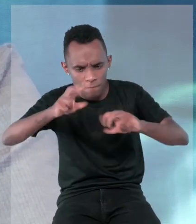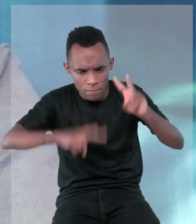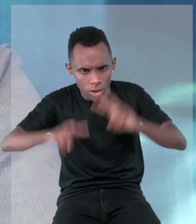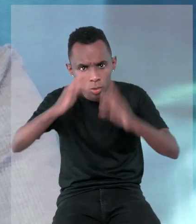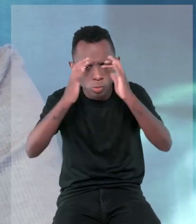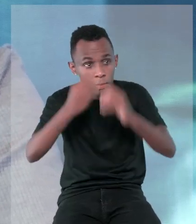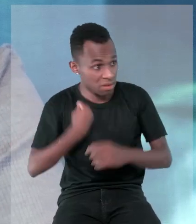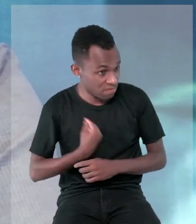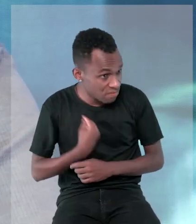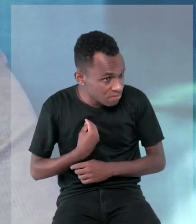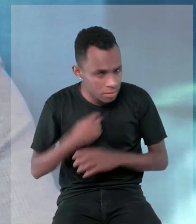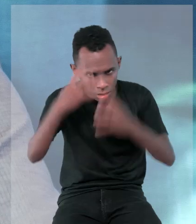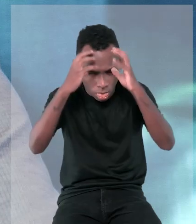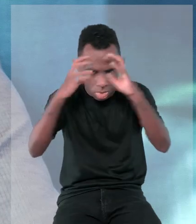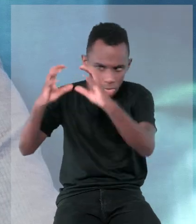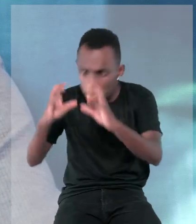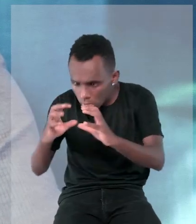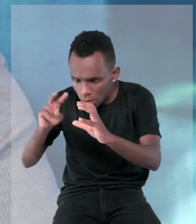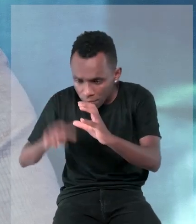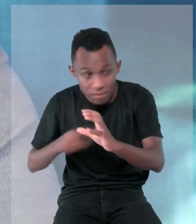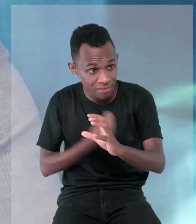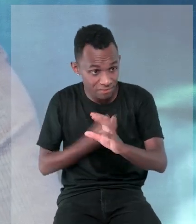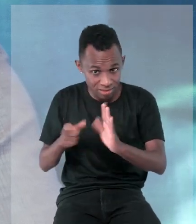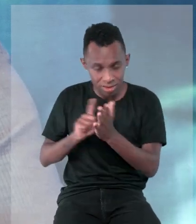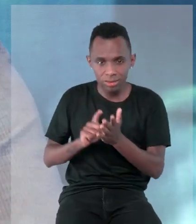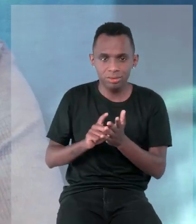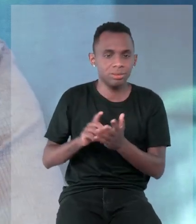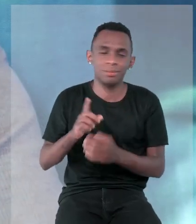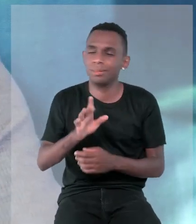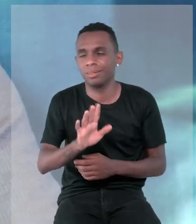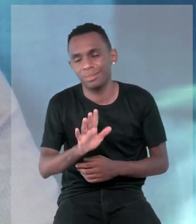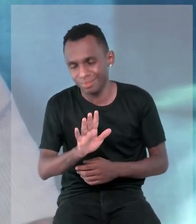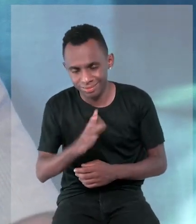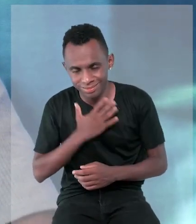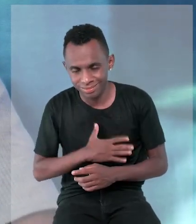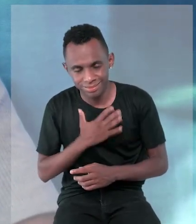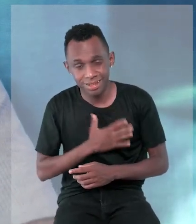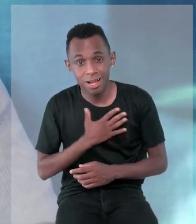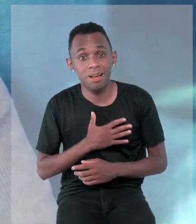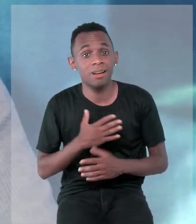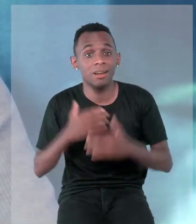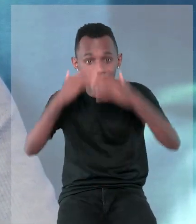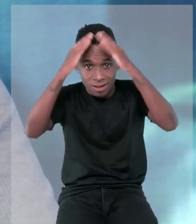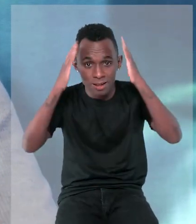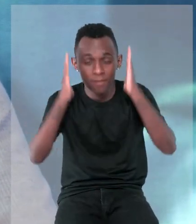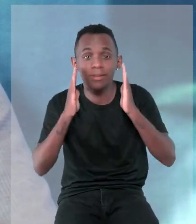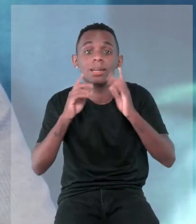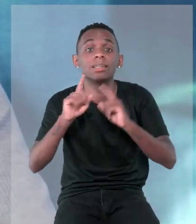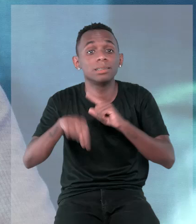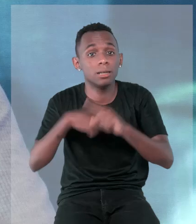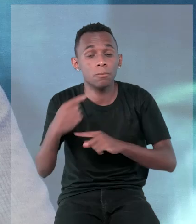cérebro delas vivas, tirou o cérebro assim para olhar delas e assim. Não, elas freiras concordaram, quando